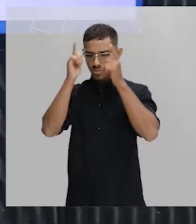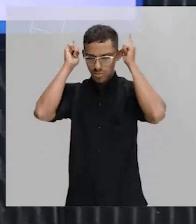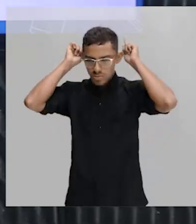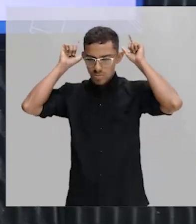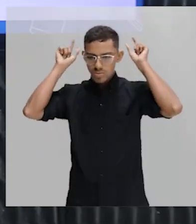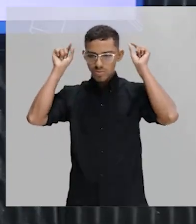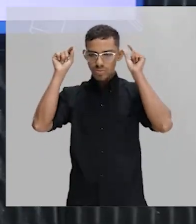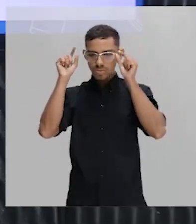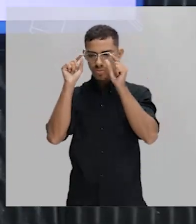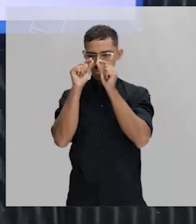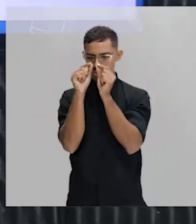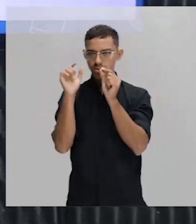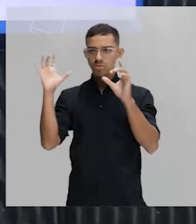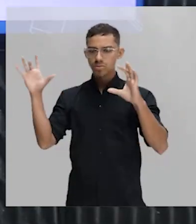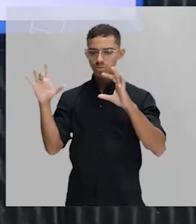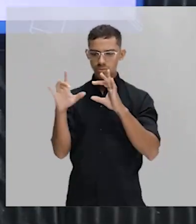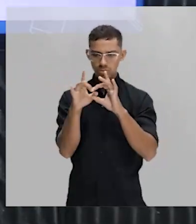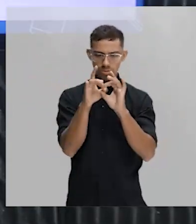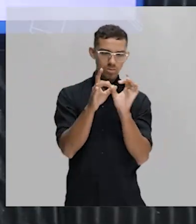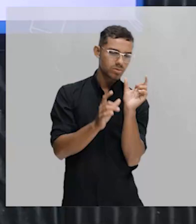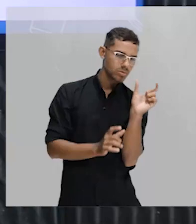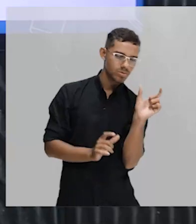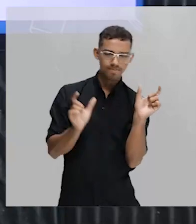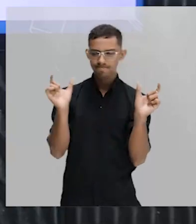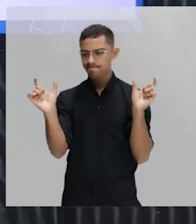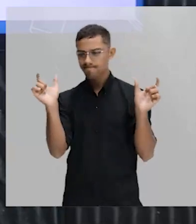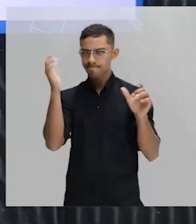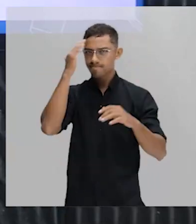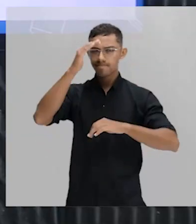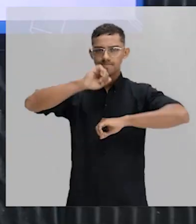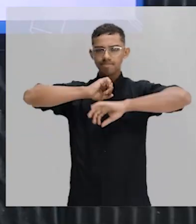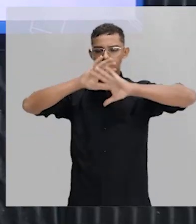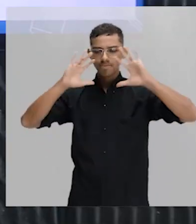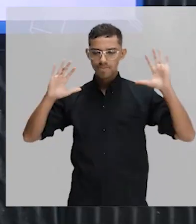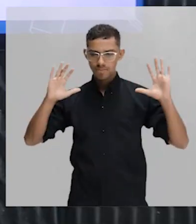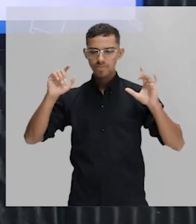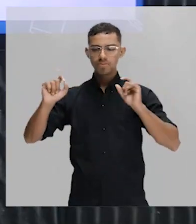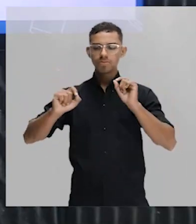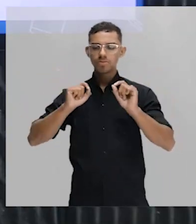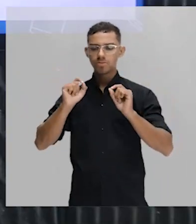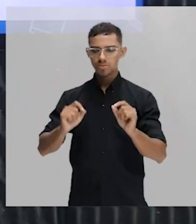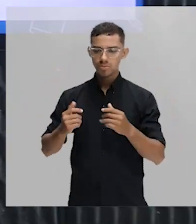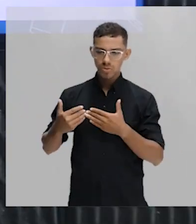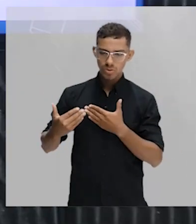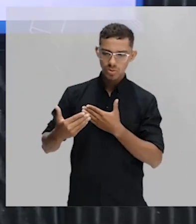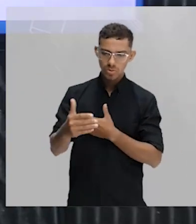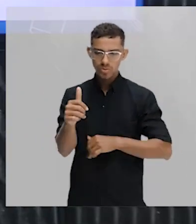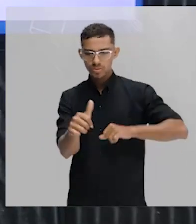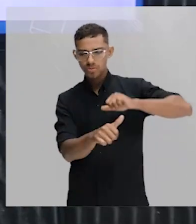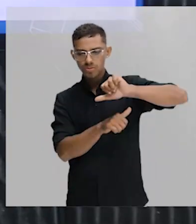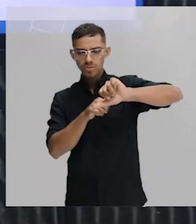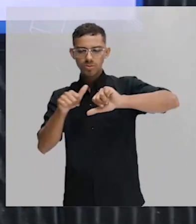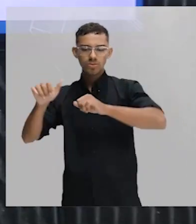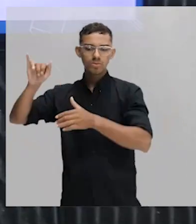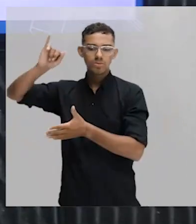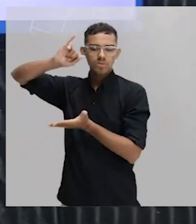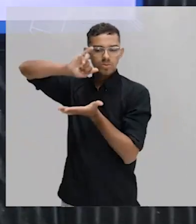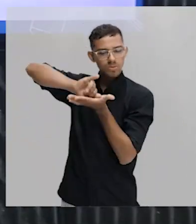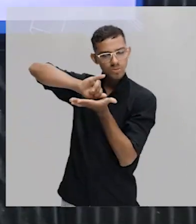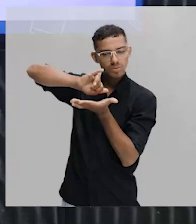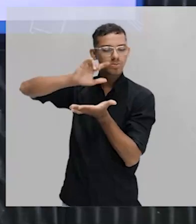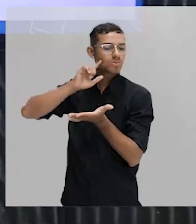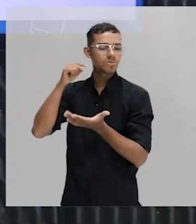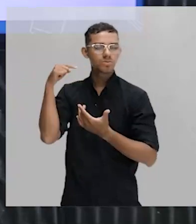e aí você vai puxando os ganchos para tentar entender o que aconteceu. Ele começa a fazer uma mudança da capital, e isso foi o golpe